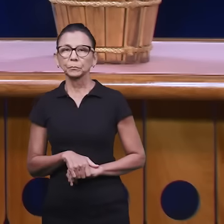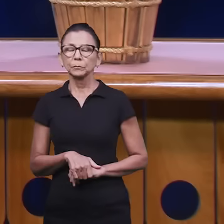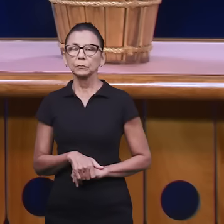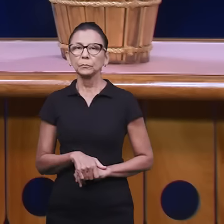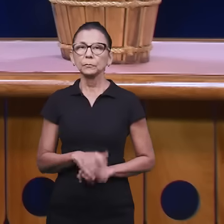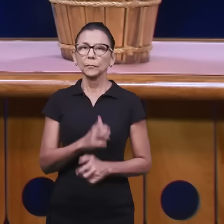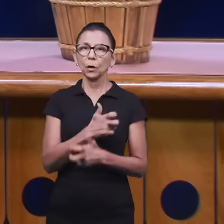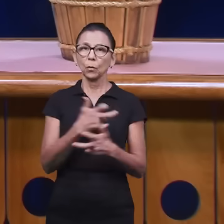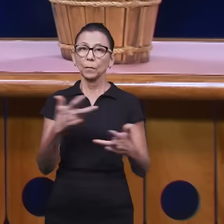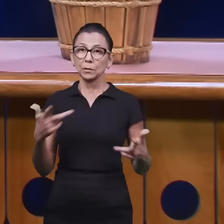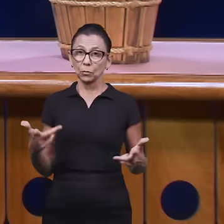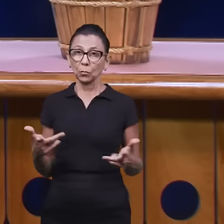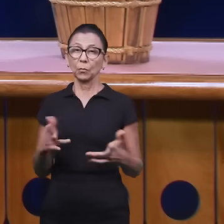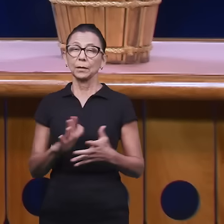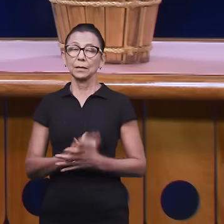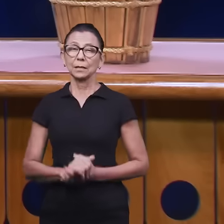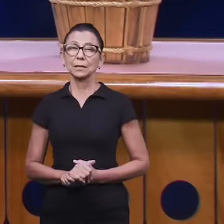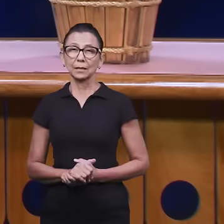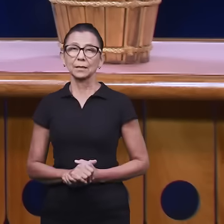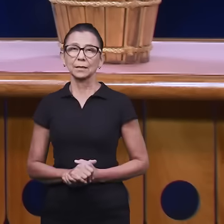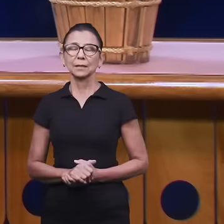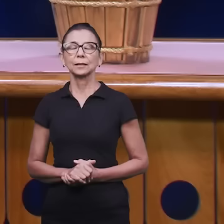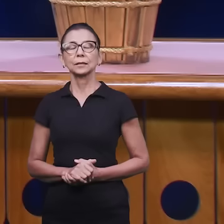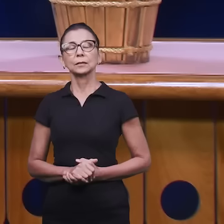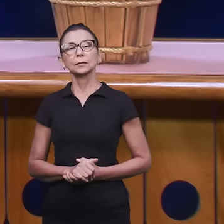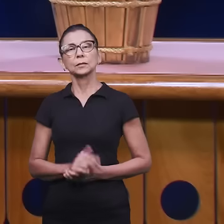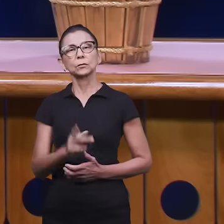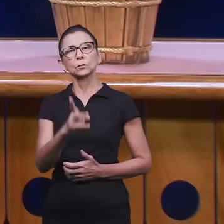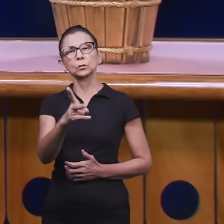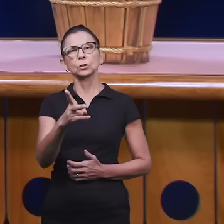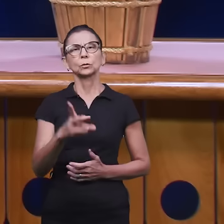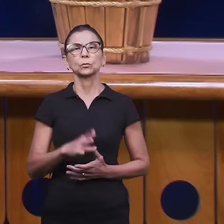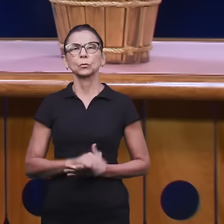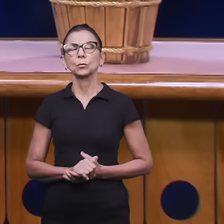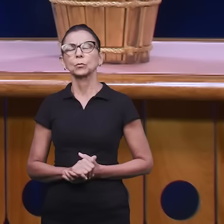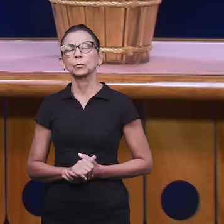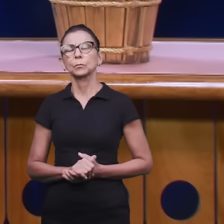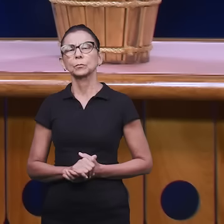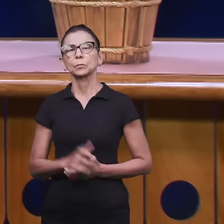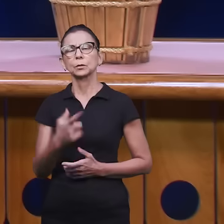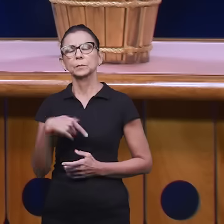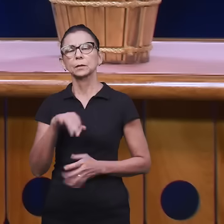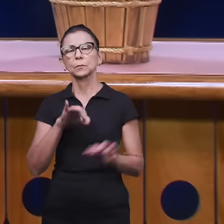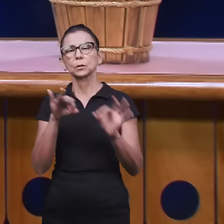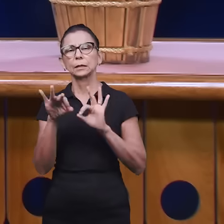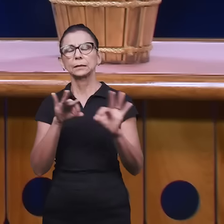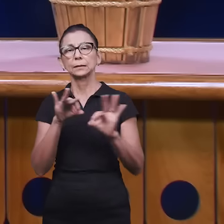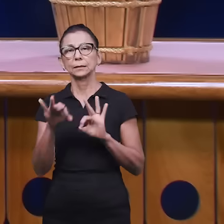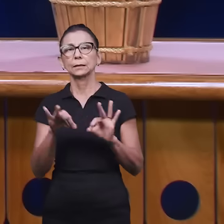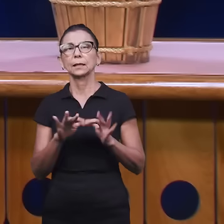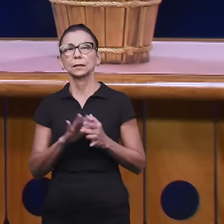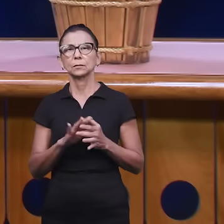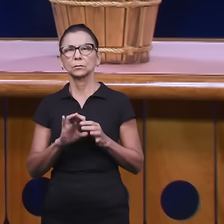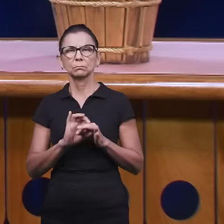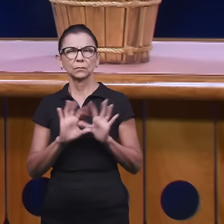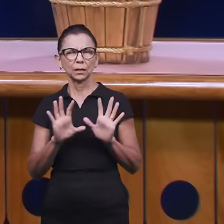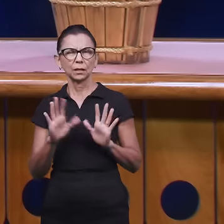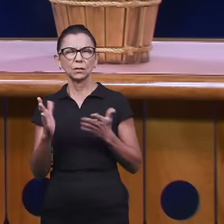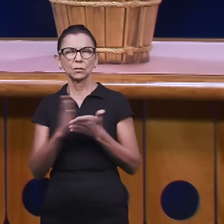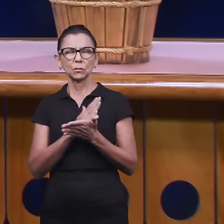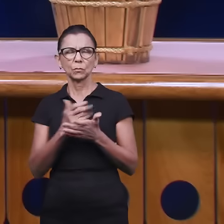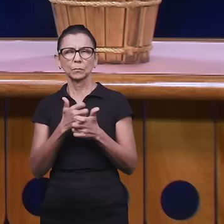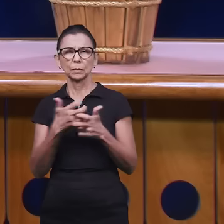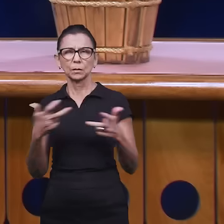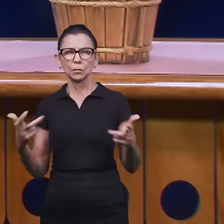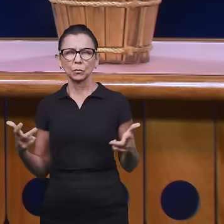certas coisas, às vezes, do lado material que o Senhor deixa para nós, para organizar, para colocar. O Senhor permite certas coisas.